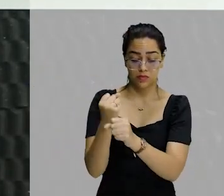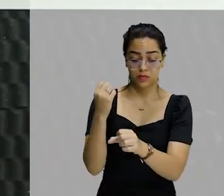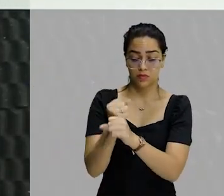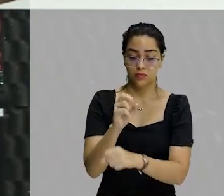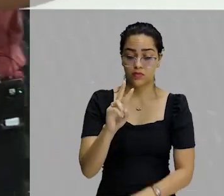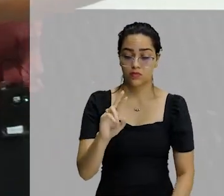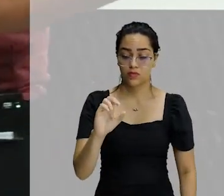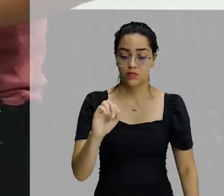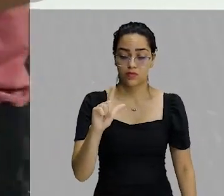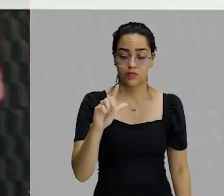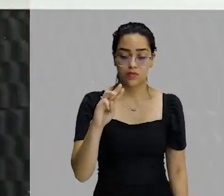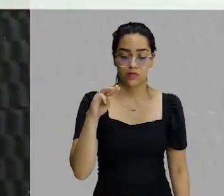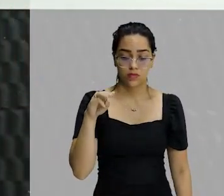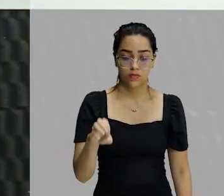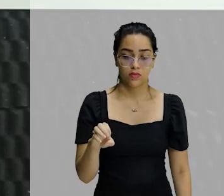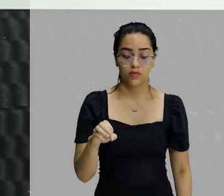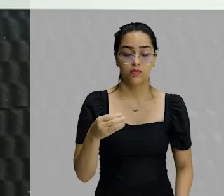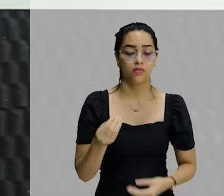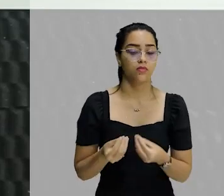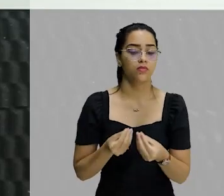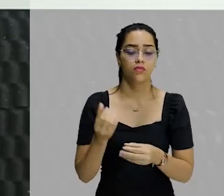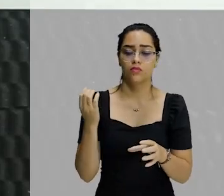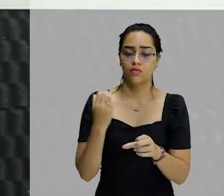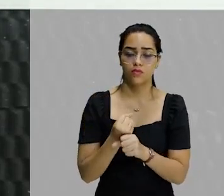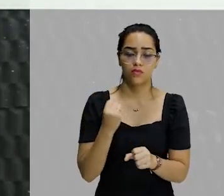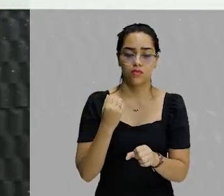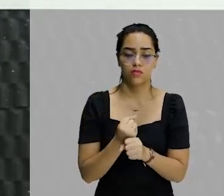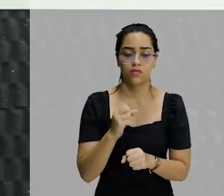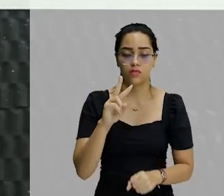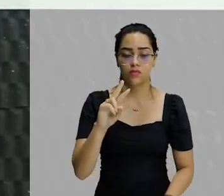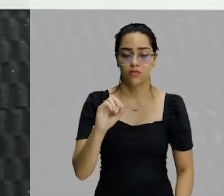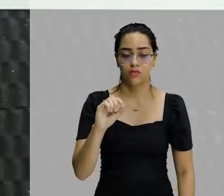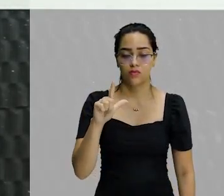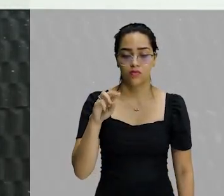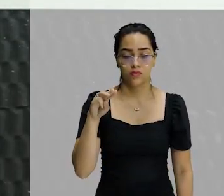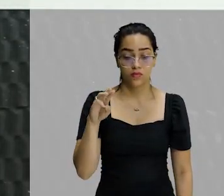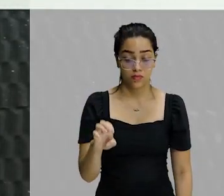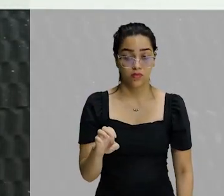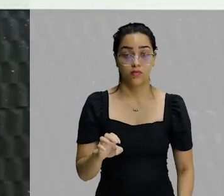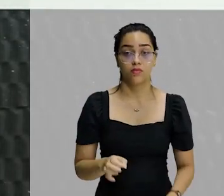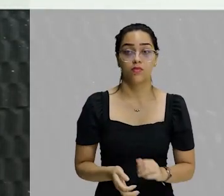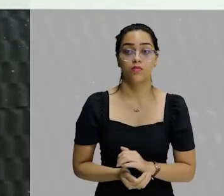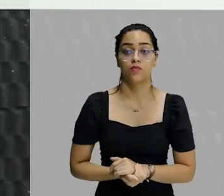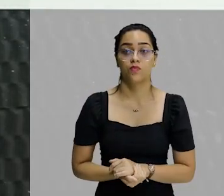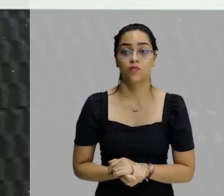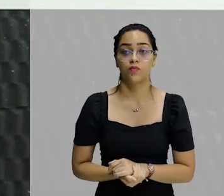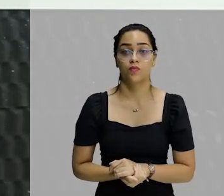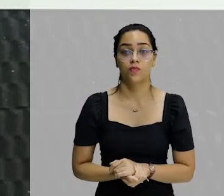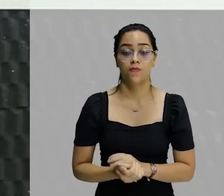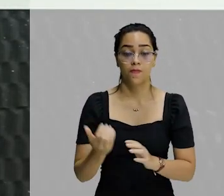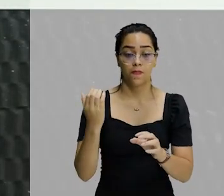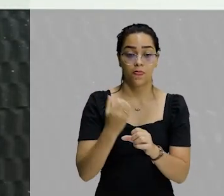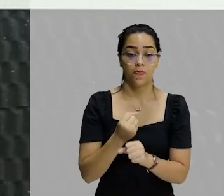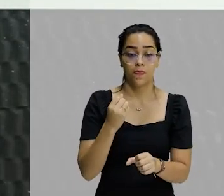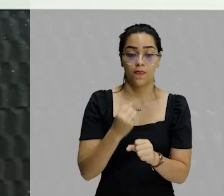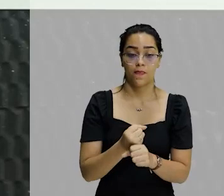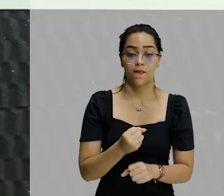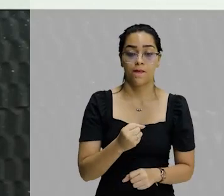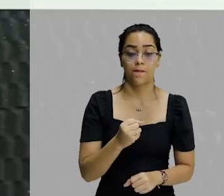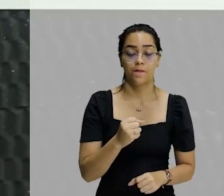o volume, né? Como é que é a fórmula para calcular o volume de uma esfera? O volume da esfera é calculado pela